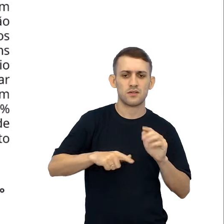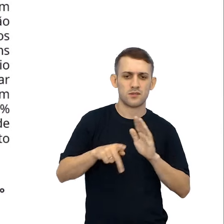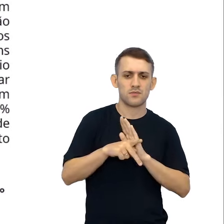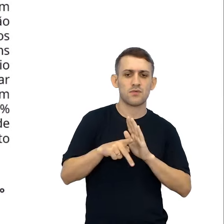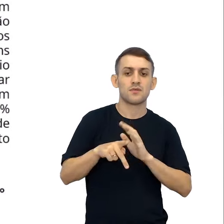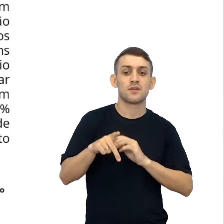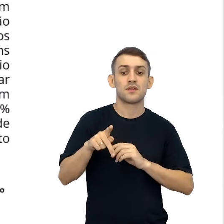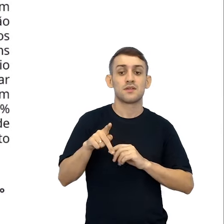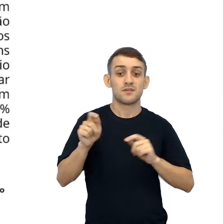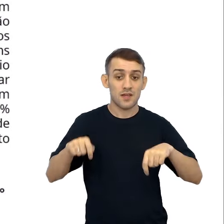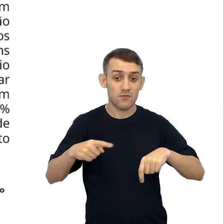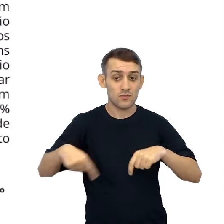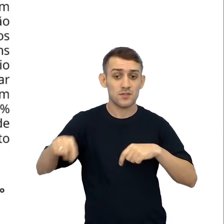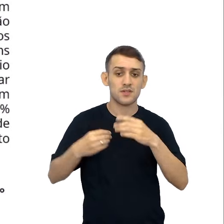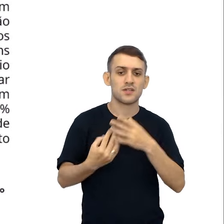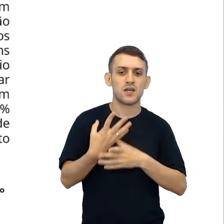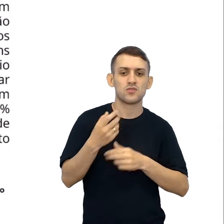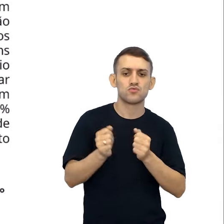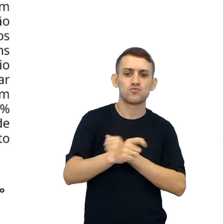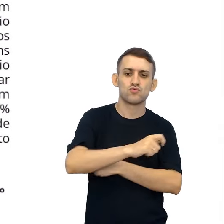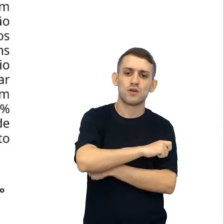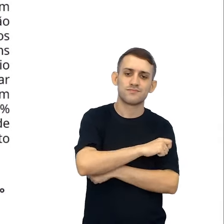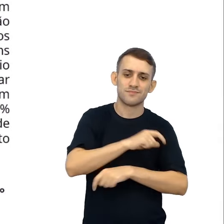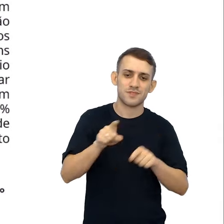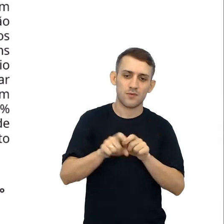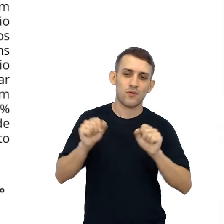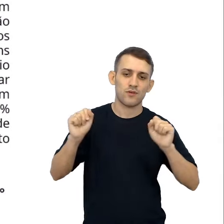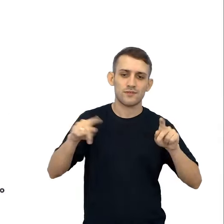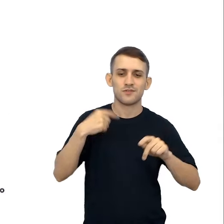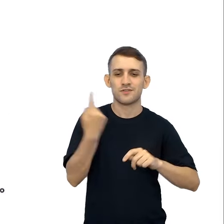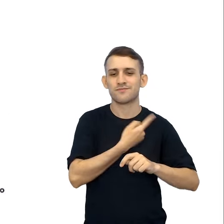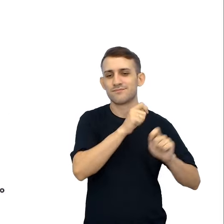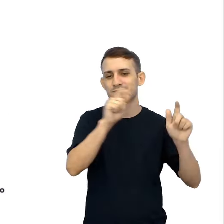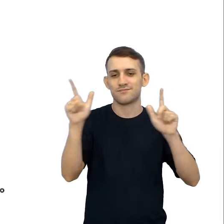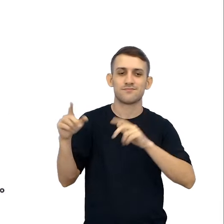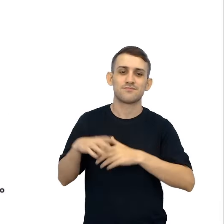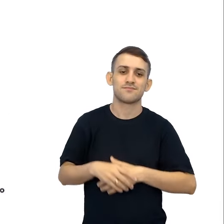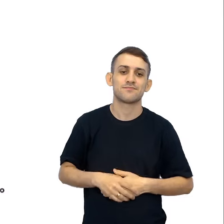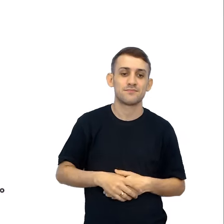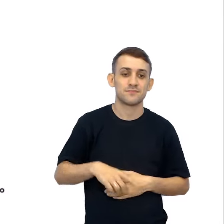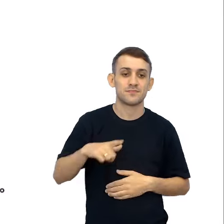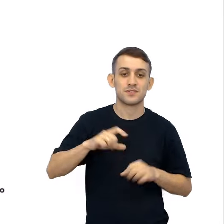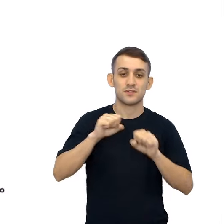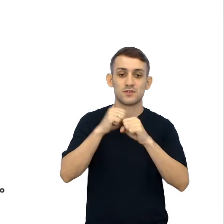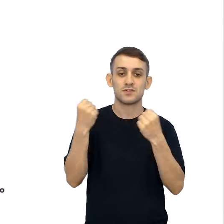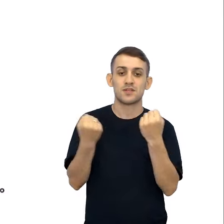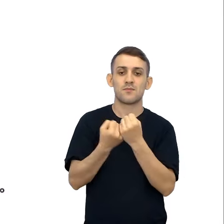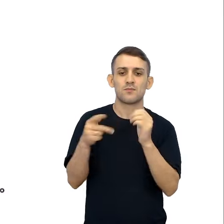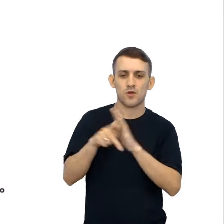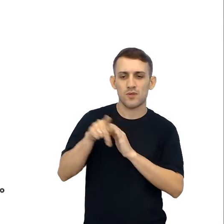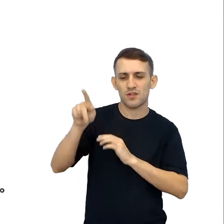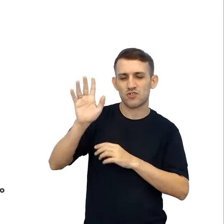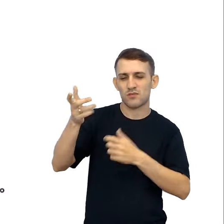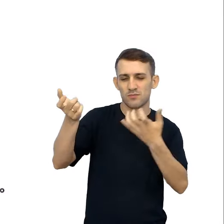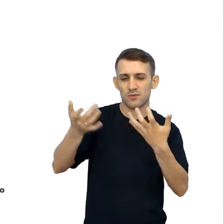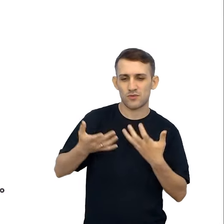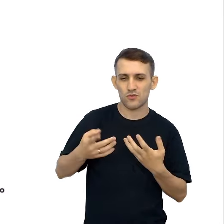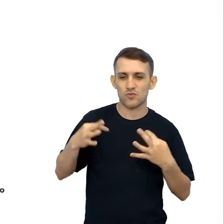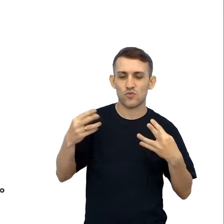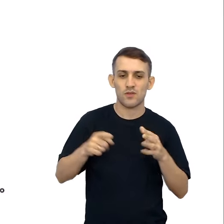também criar juntamente com os seus estudantes, tá bom? Vamos passar para o próximo. Aqui o seminário, a Vanuzi já falou, depois de todas